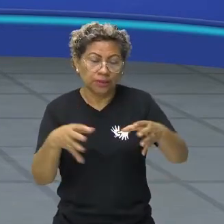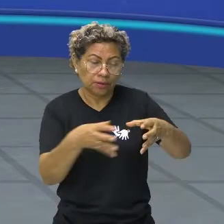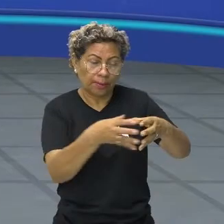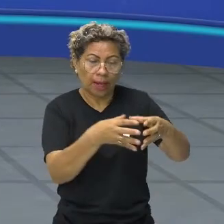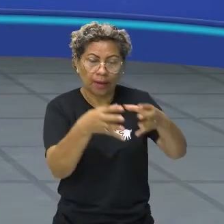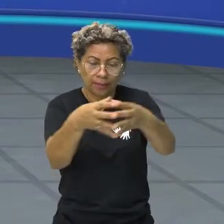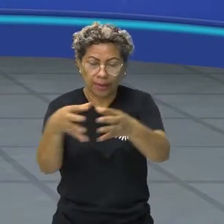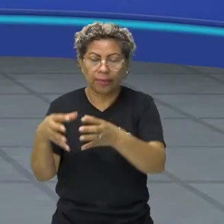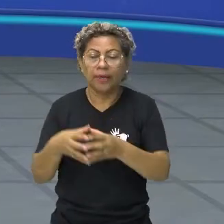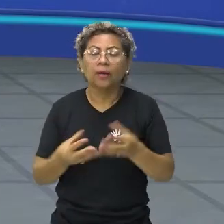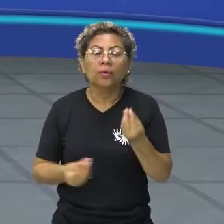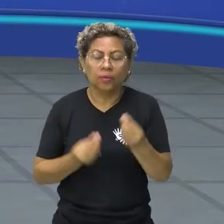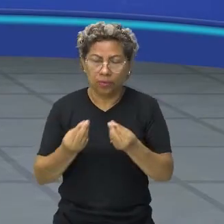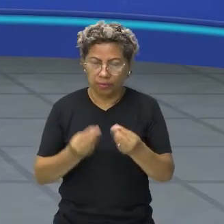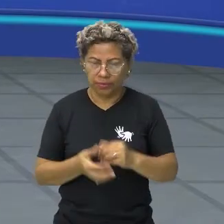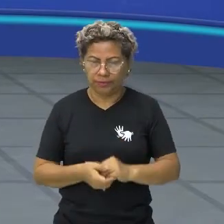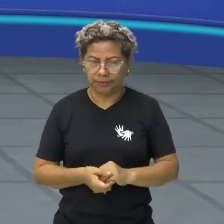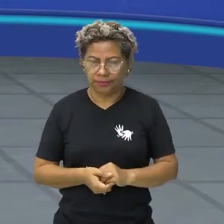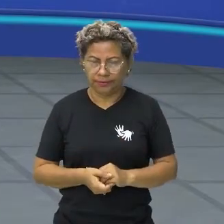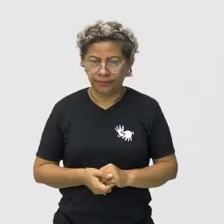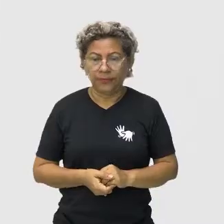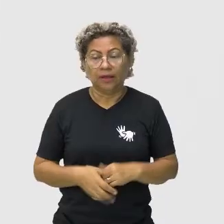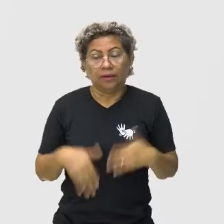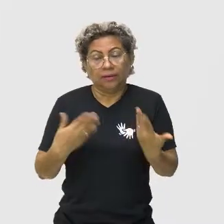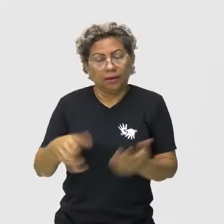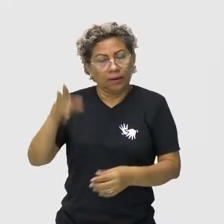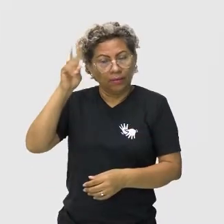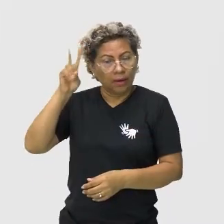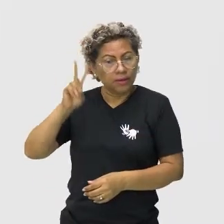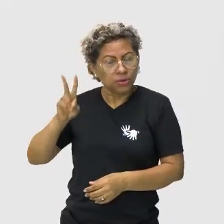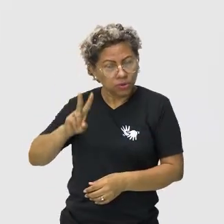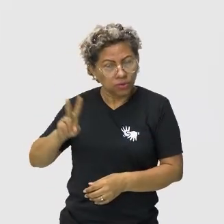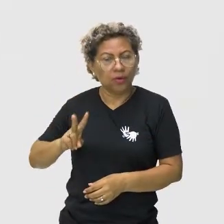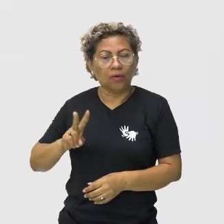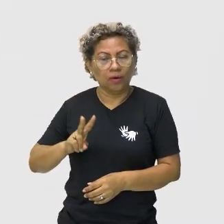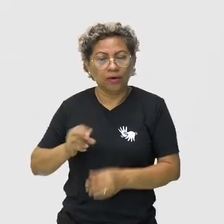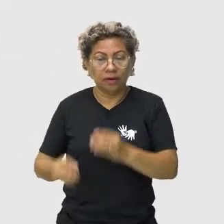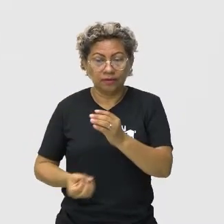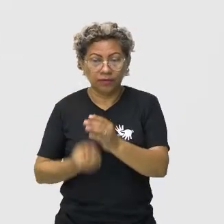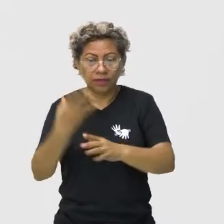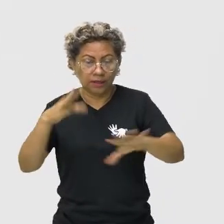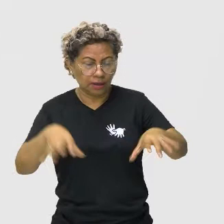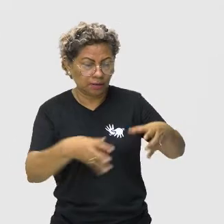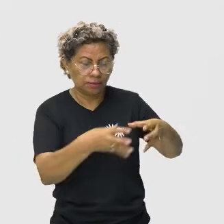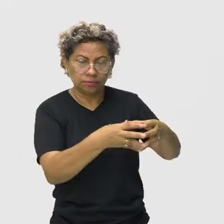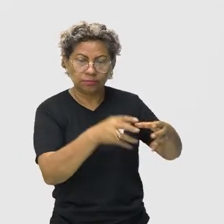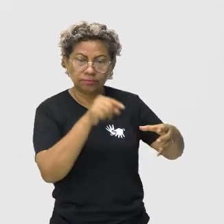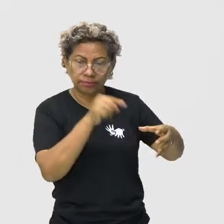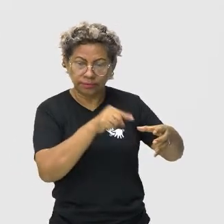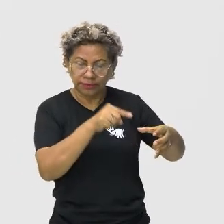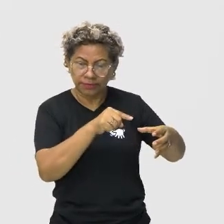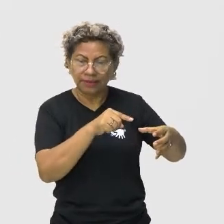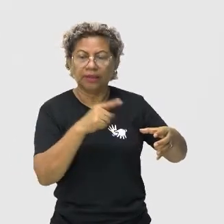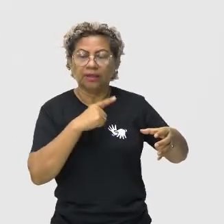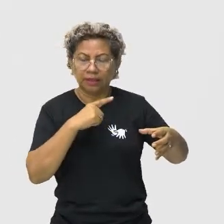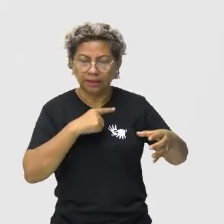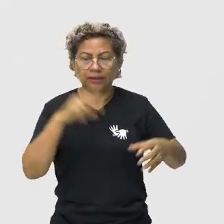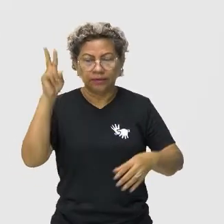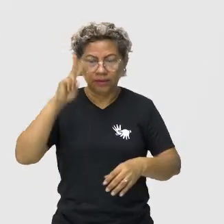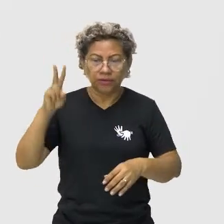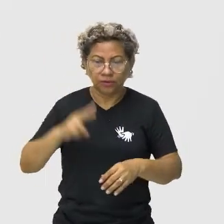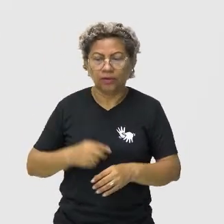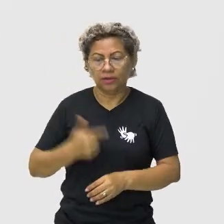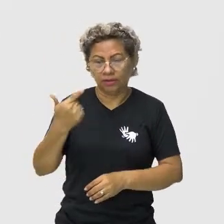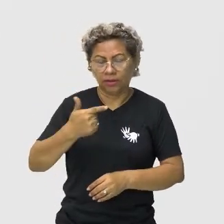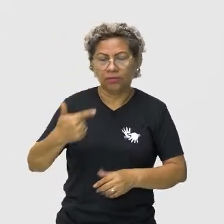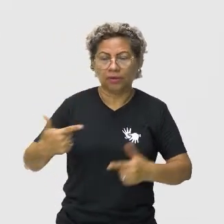que os blocos econômicos, a sua história vai iniciar principalmente aí com o fim da Segunda Guerra Mundial,